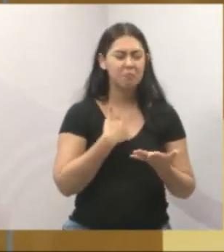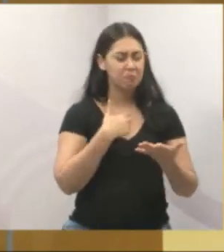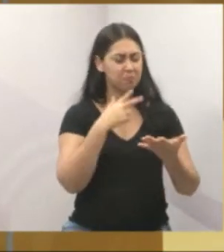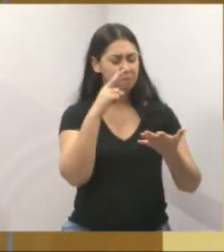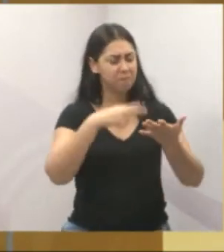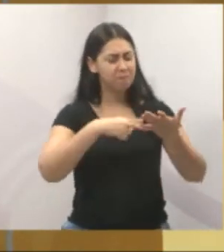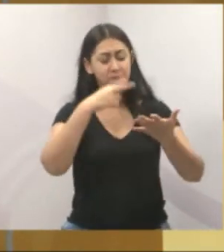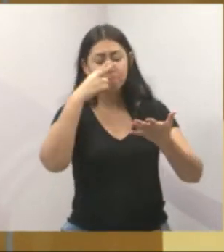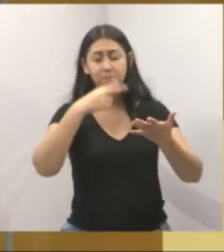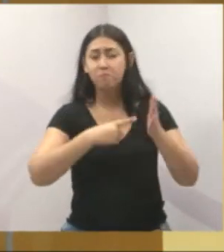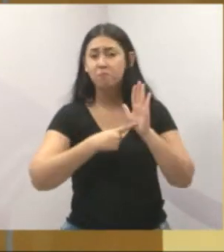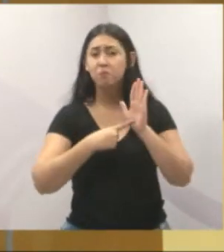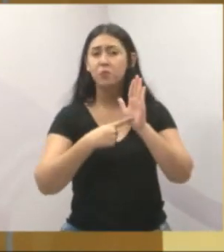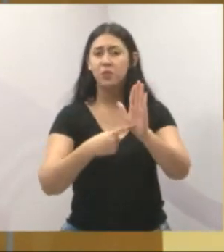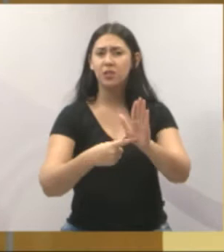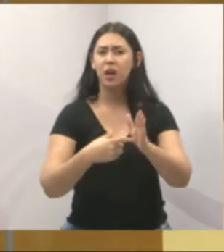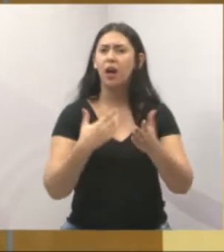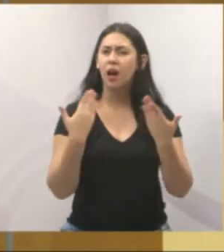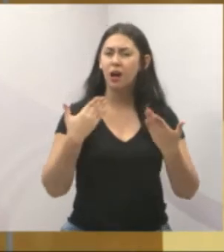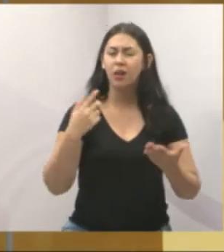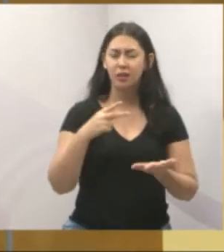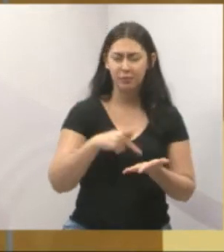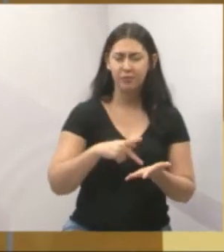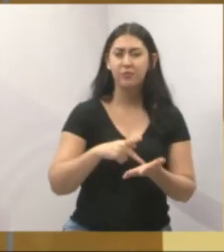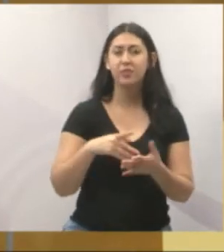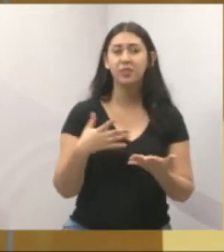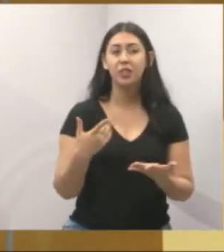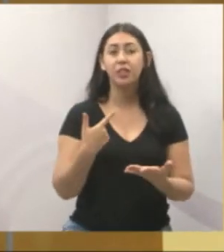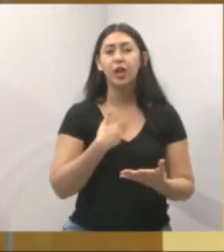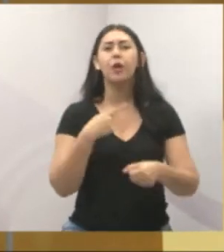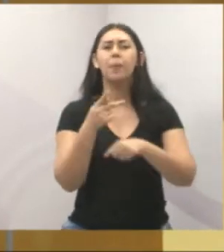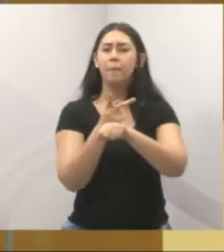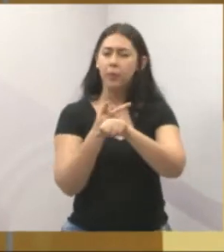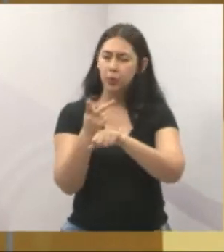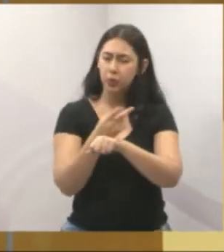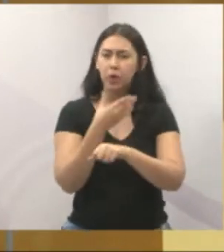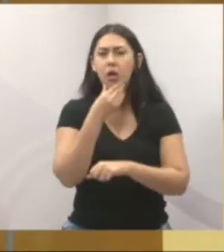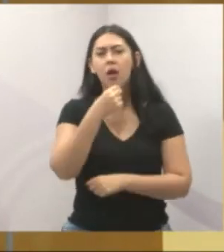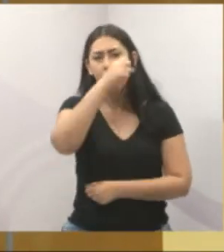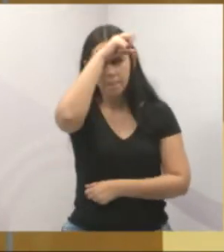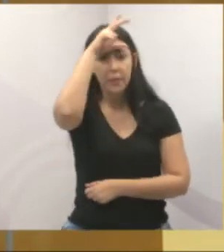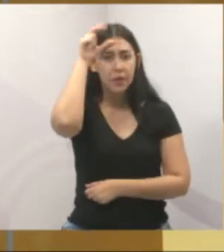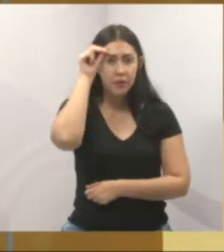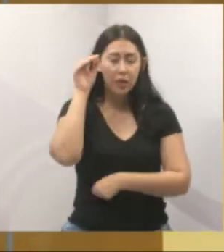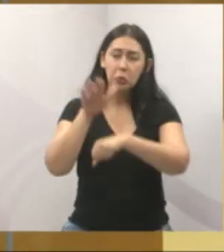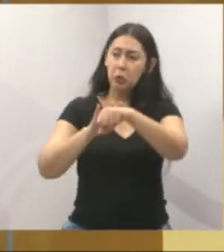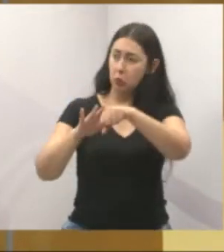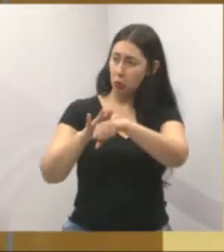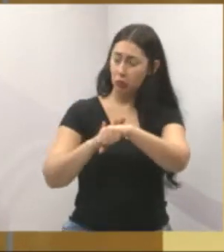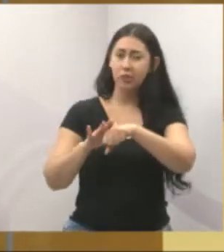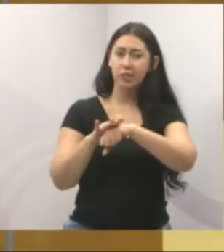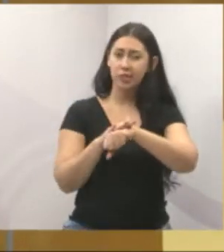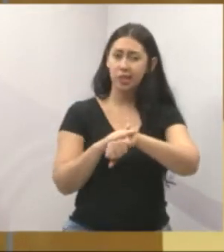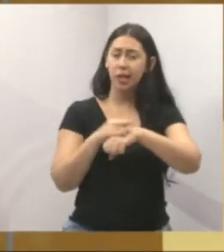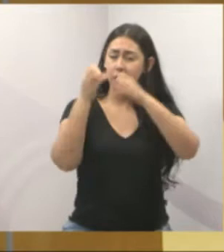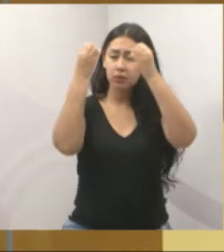aspectos, com toda a sinceridade, eu procurei o prefeito e disse a ele dessas